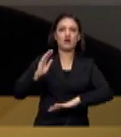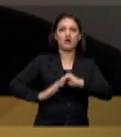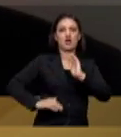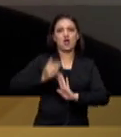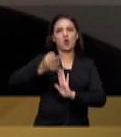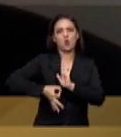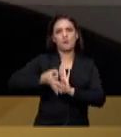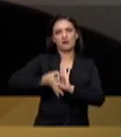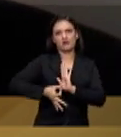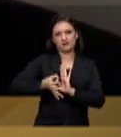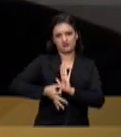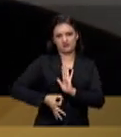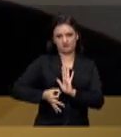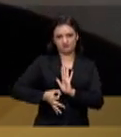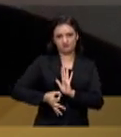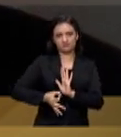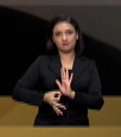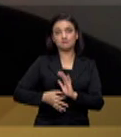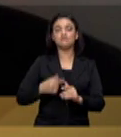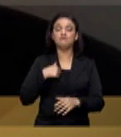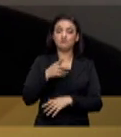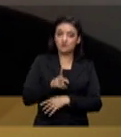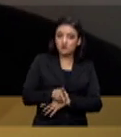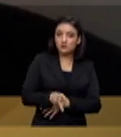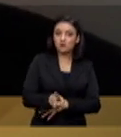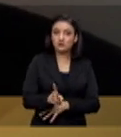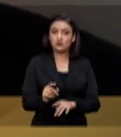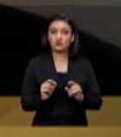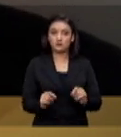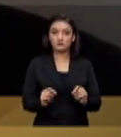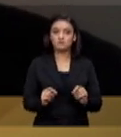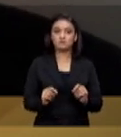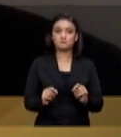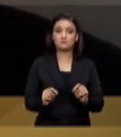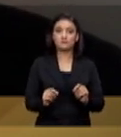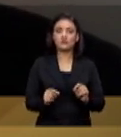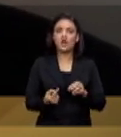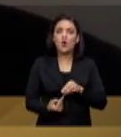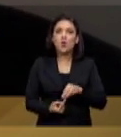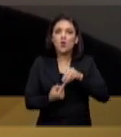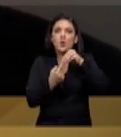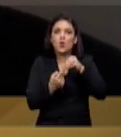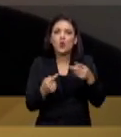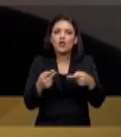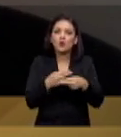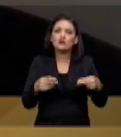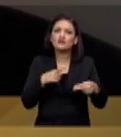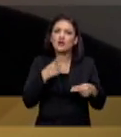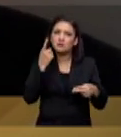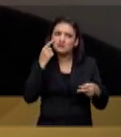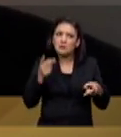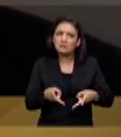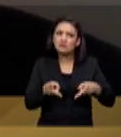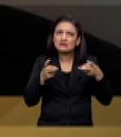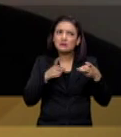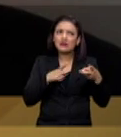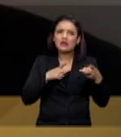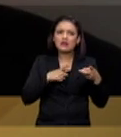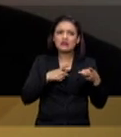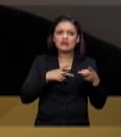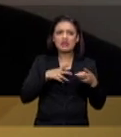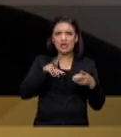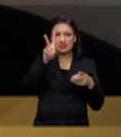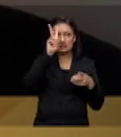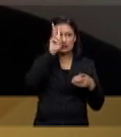competência jurisdicional. E ali prosseguir, com efeito, o único ponto de interseção entre os fatos narrados